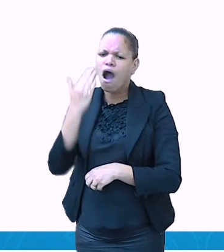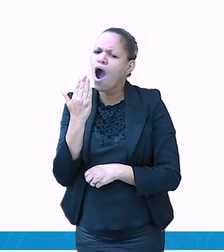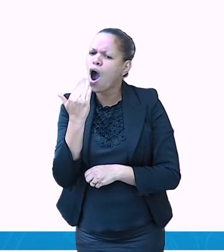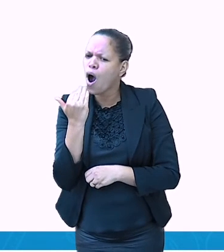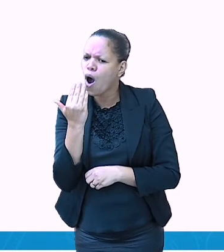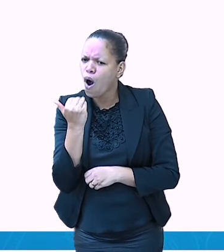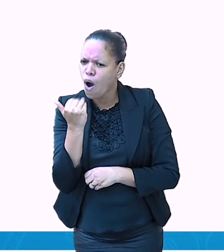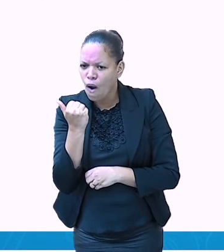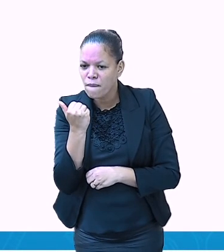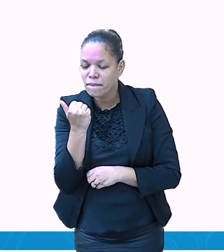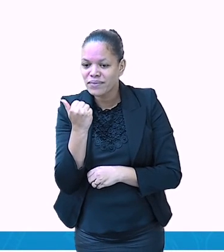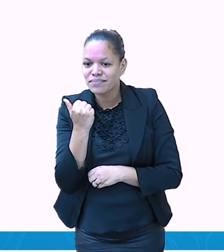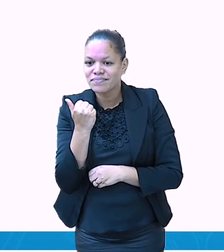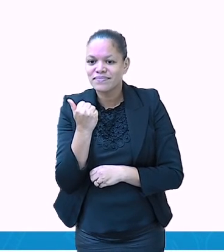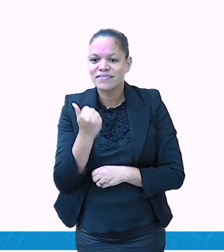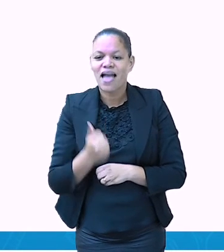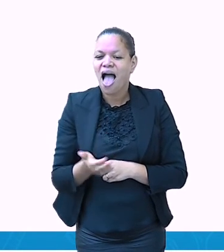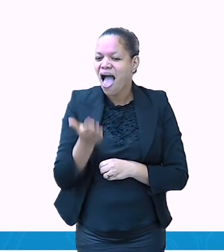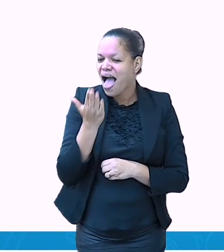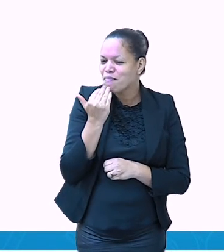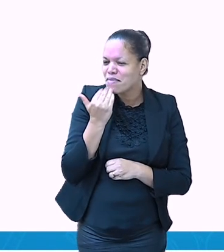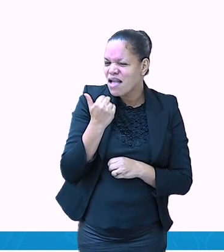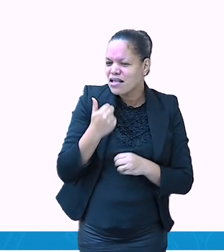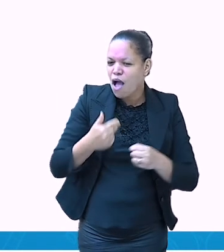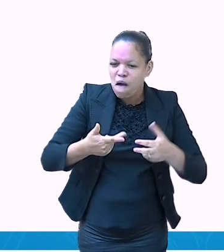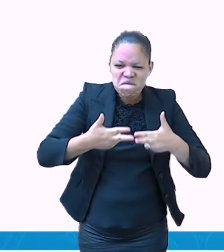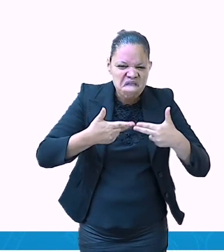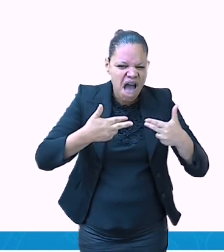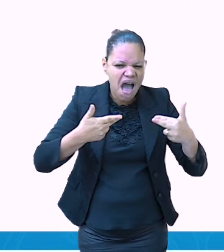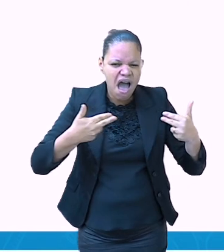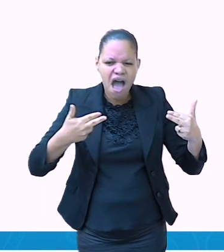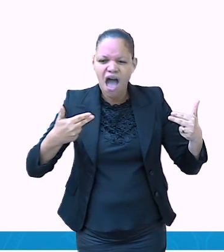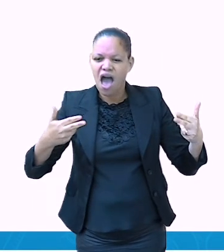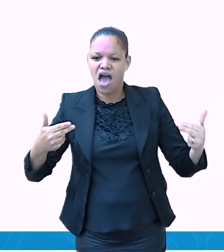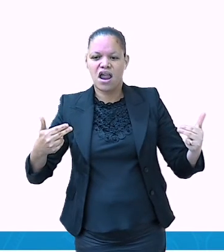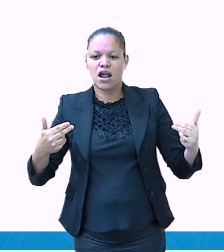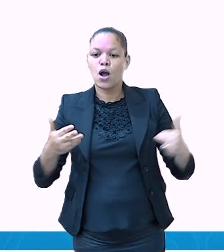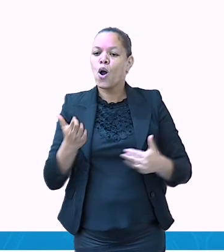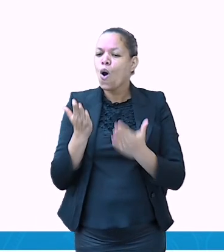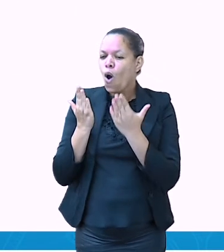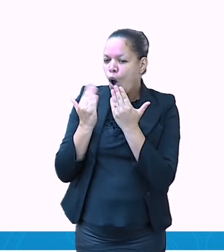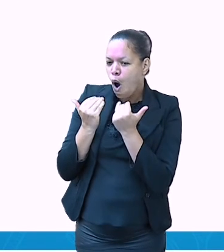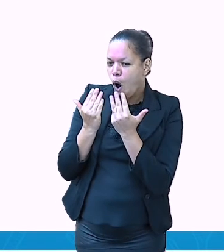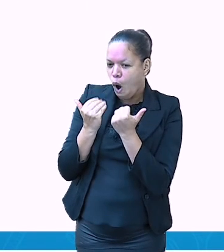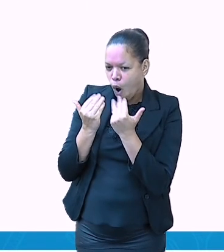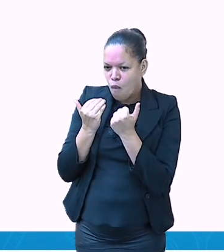ele tem uma alimentação completa, ele come de tudo.